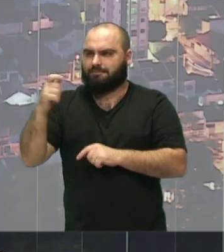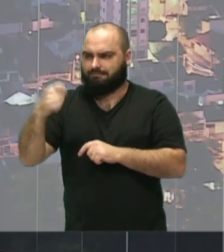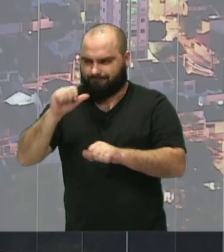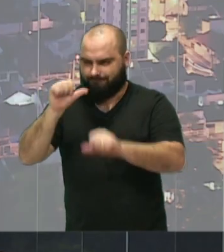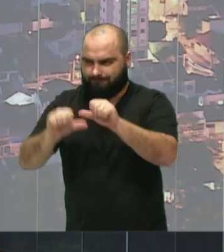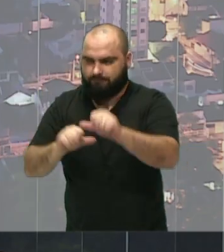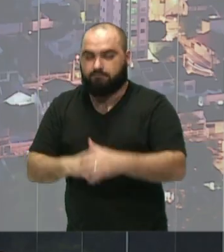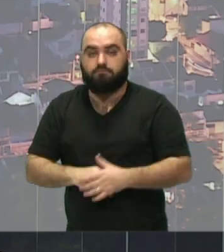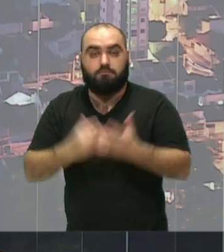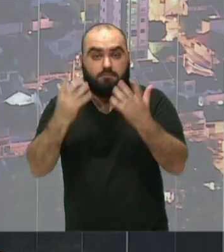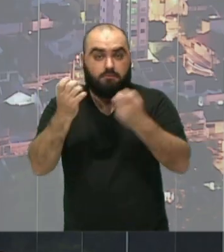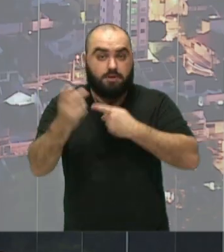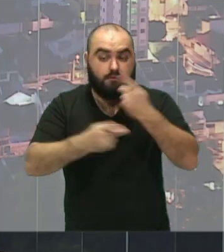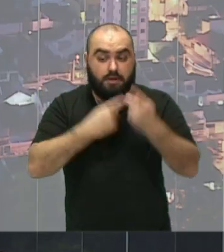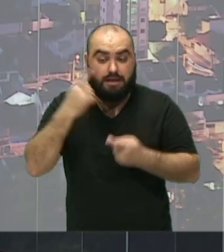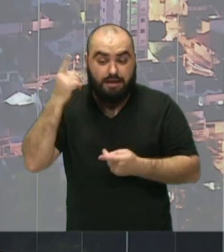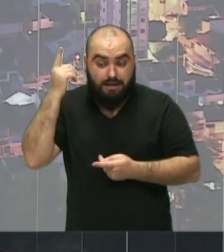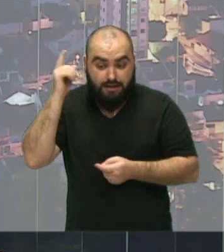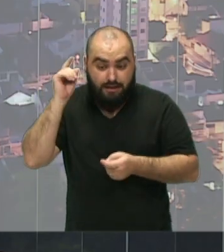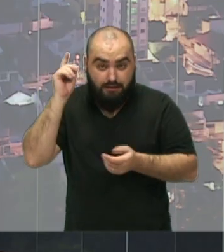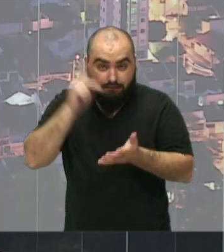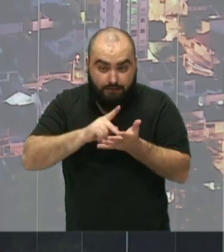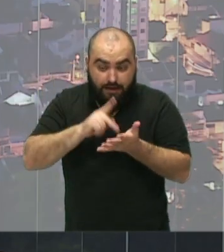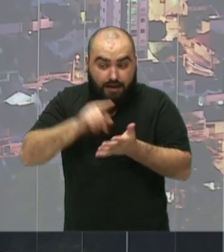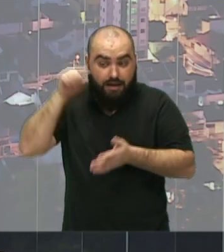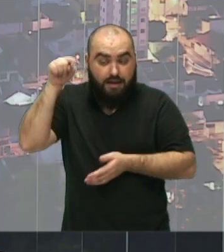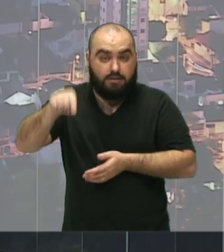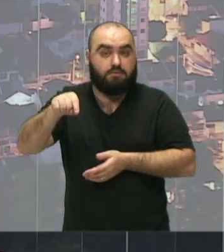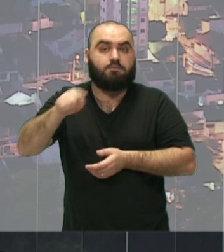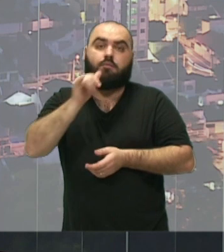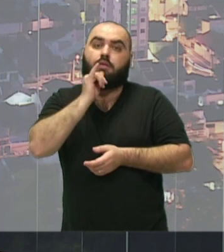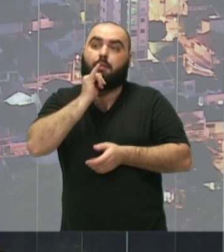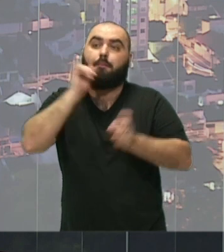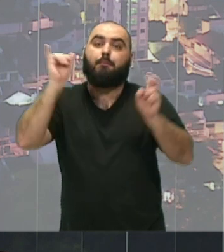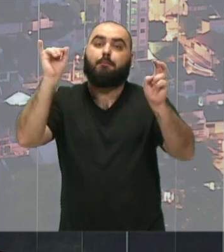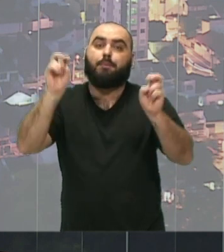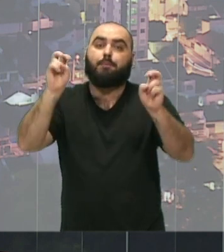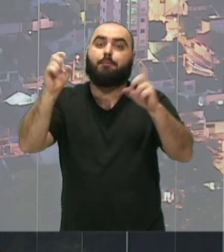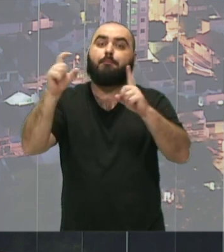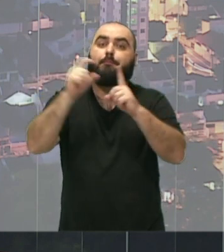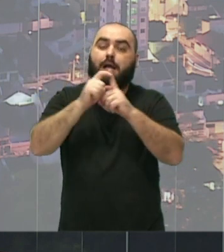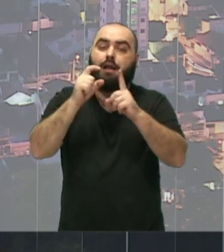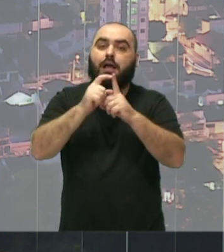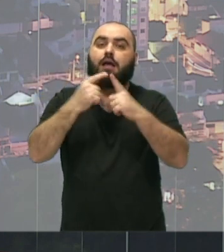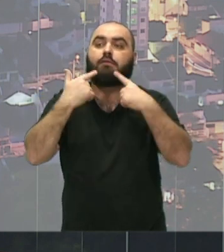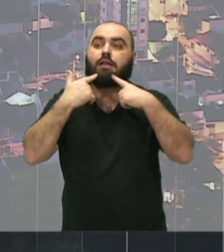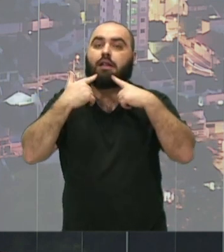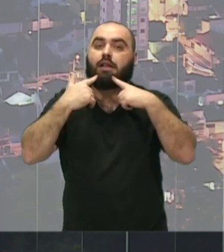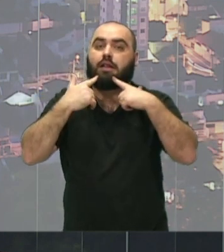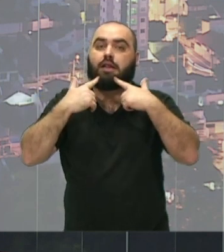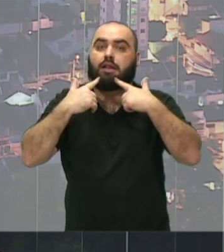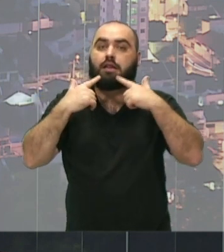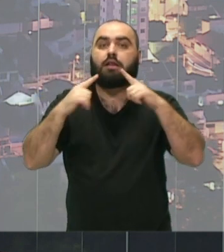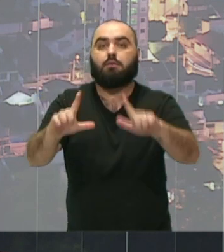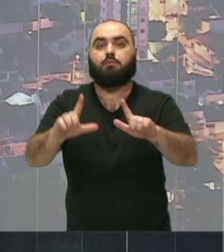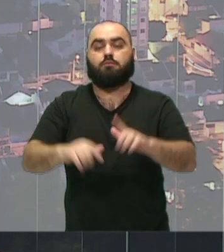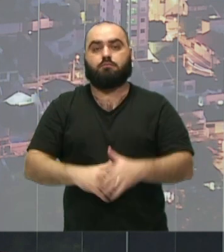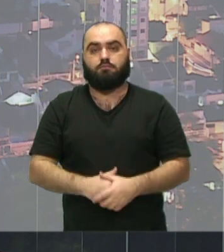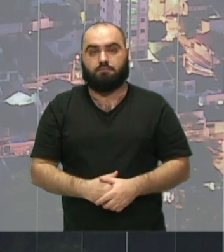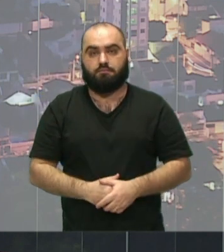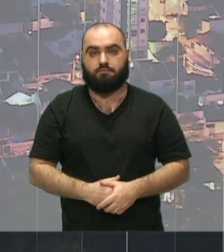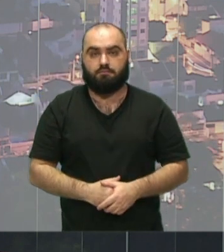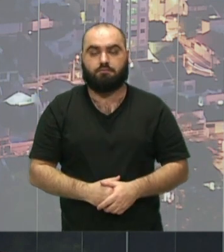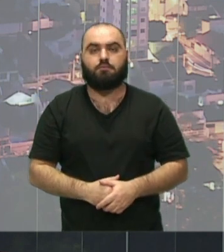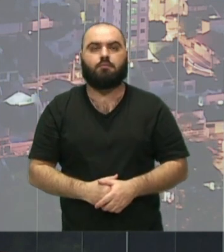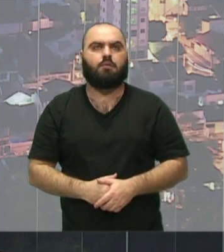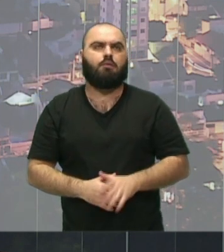eu queria falar exatamente nessa questão dos termos, né? Da linguagem. A questão de uns,